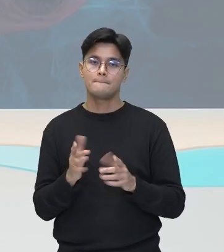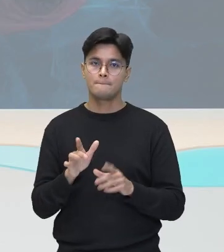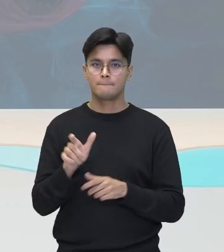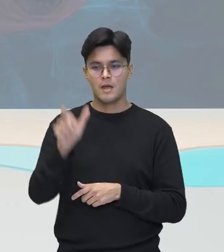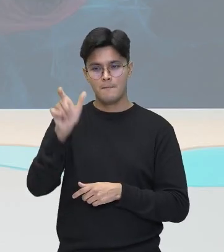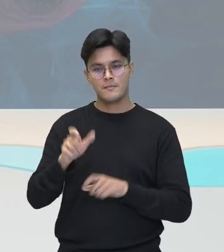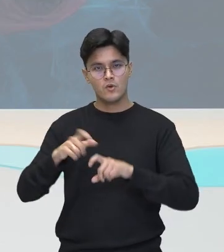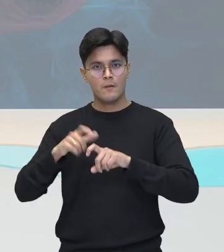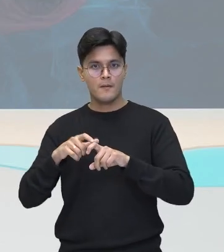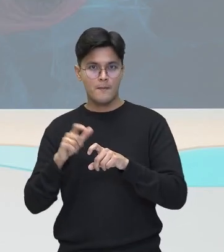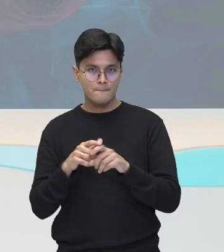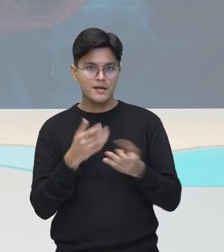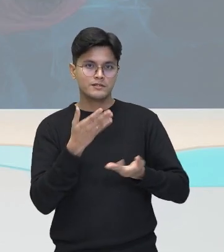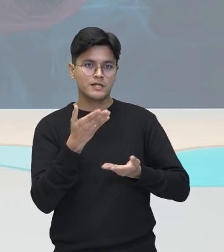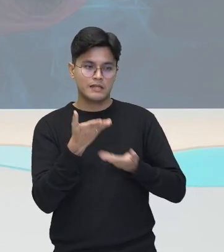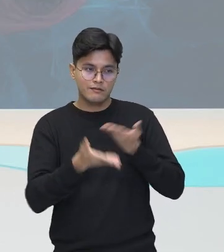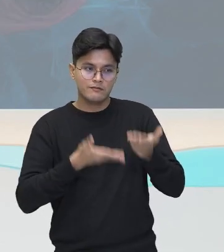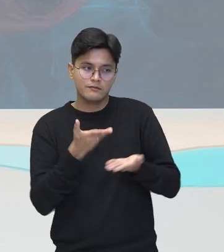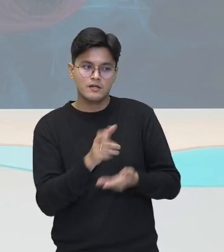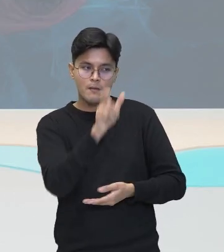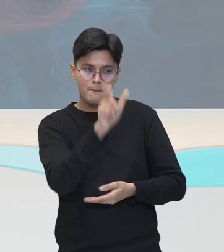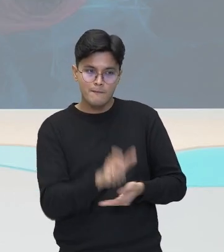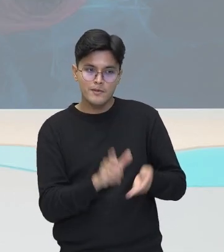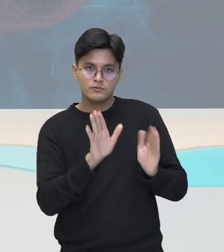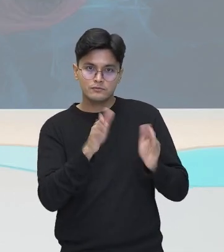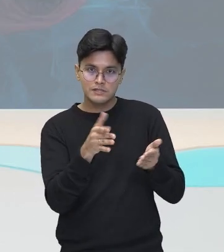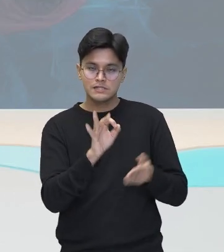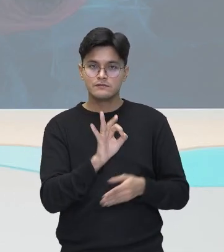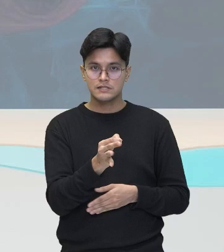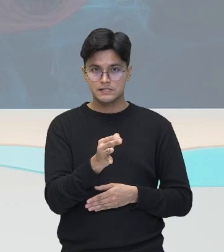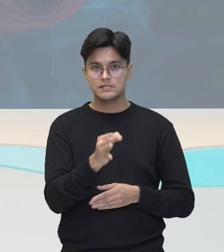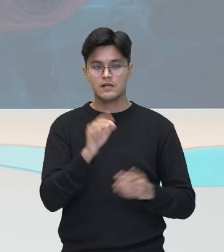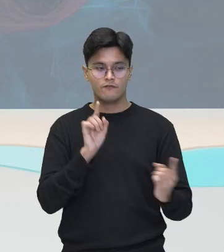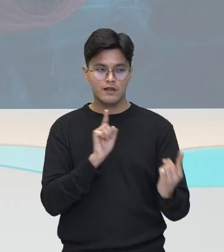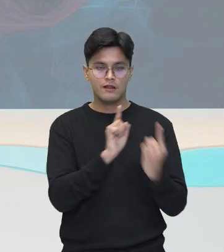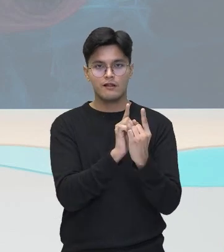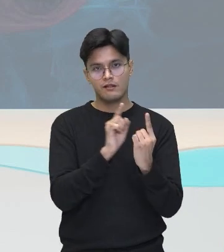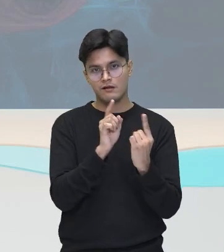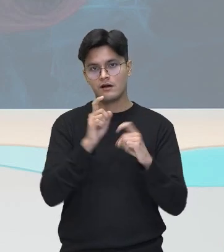gente. É médico que vai chegar e vai determinar. Você vai lá no